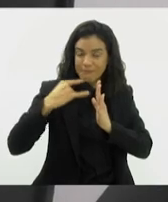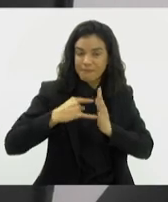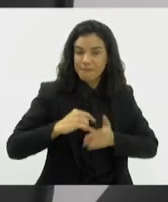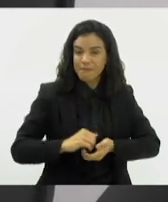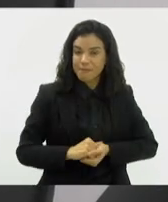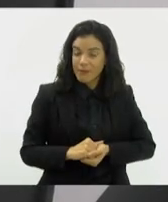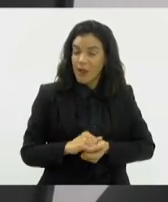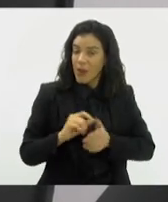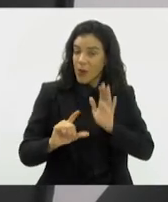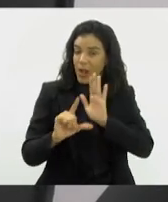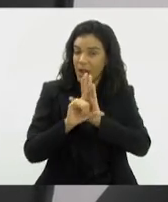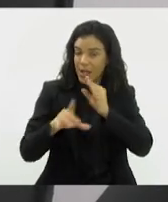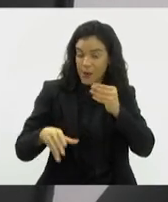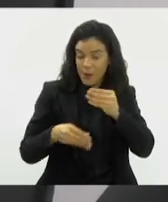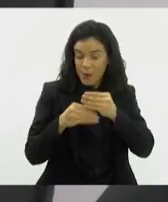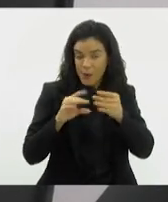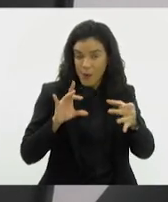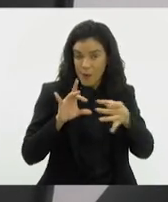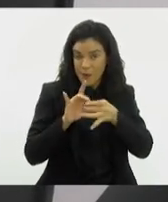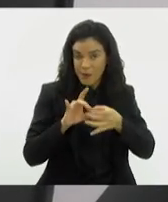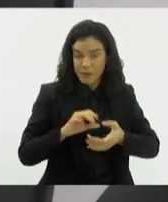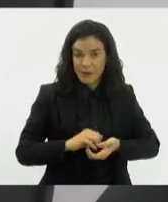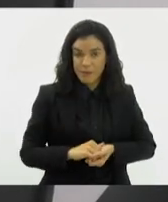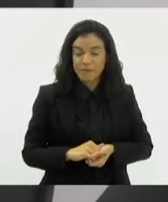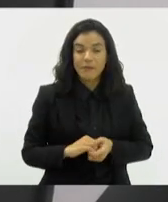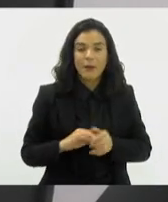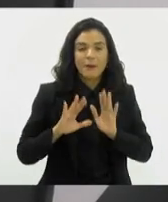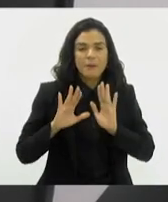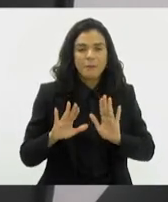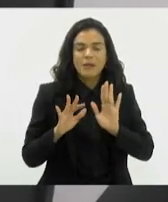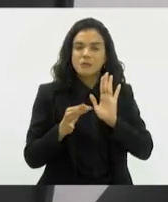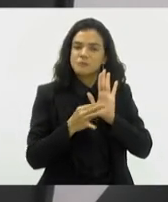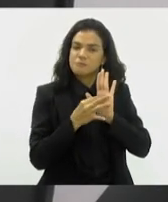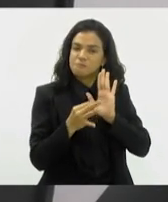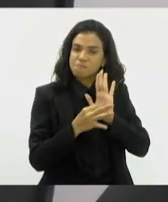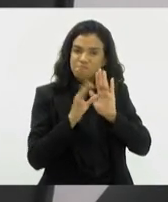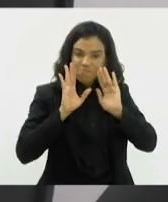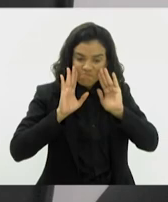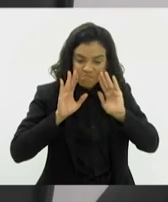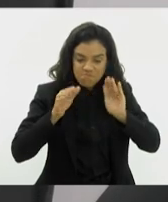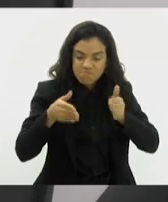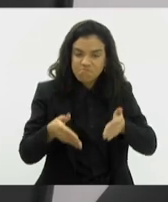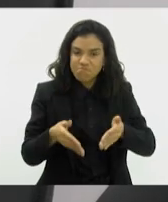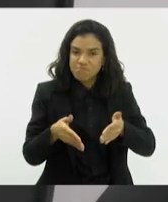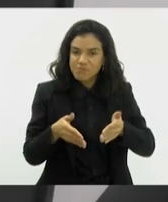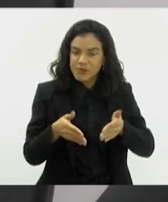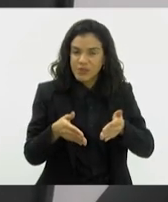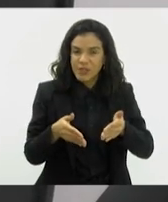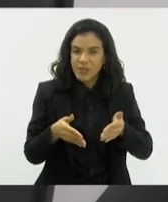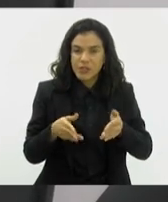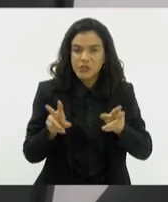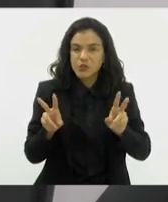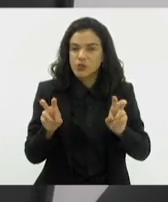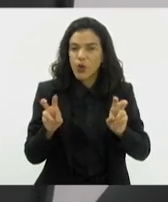lei complementar. Bom, mas o parecer, especificamente aqui, é pela